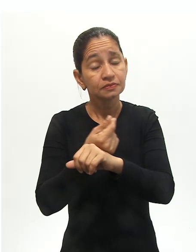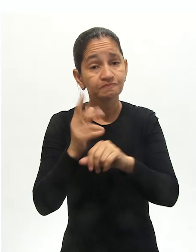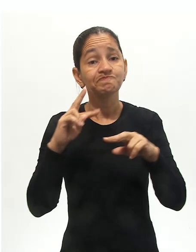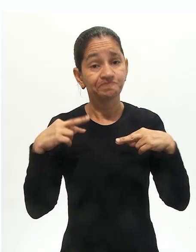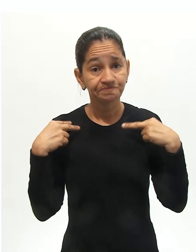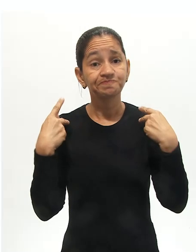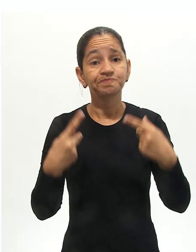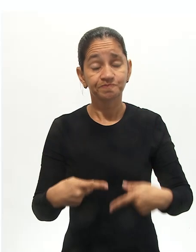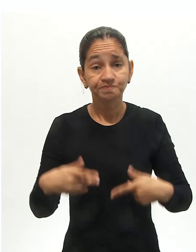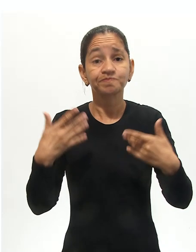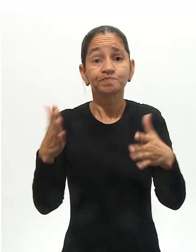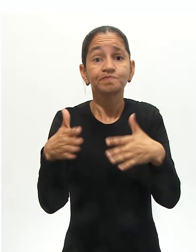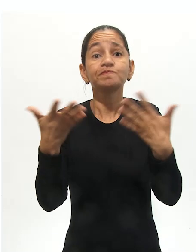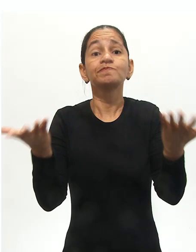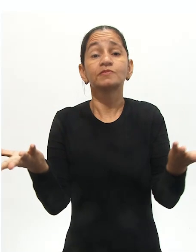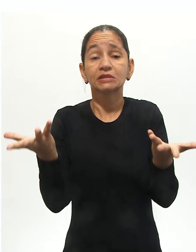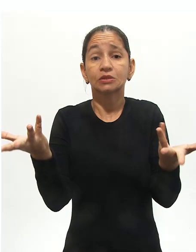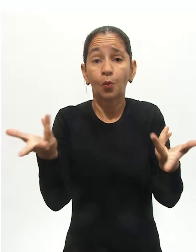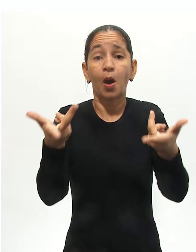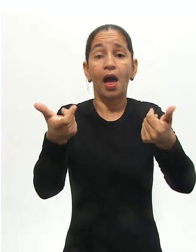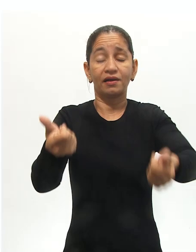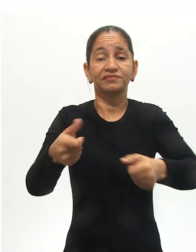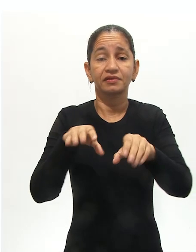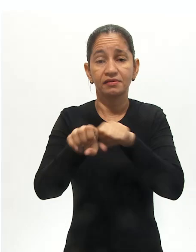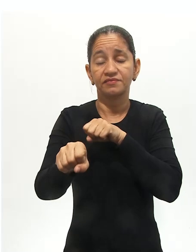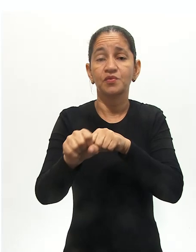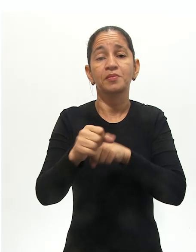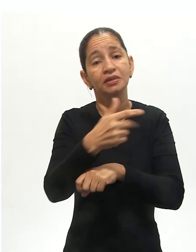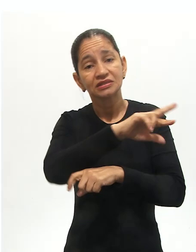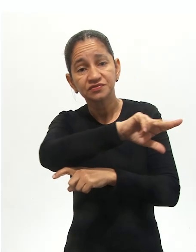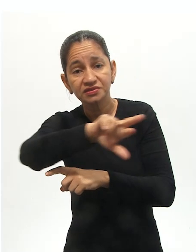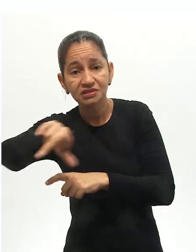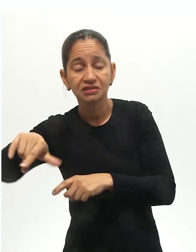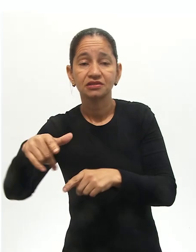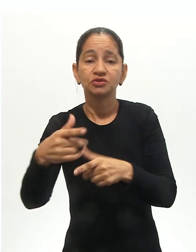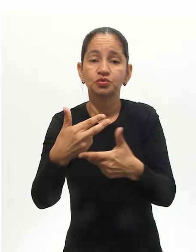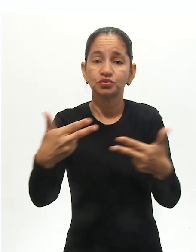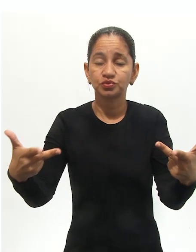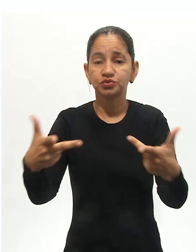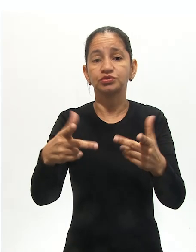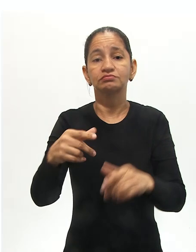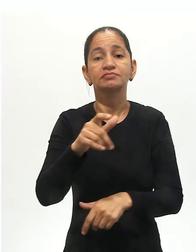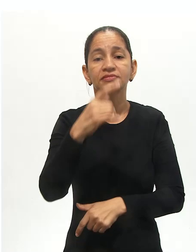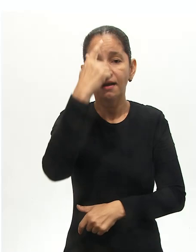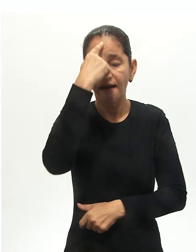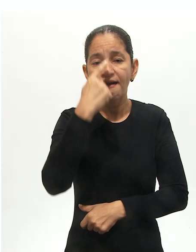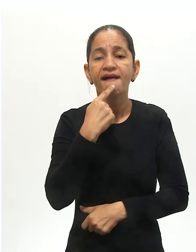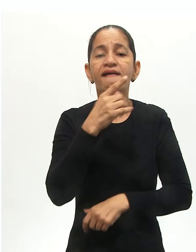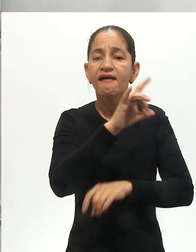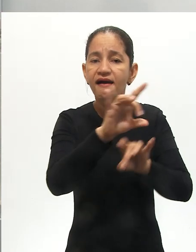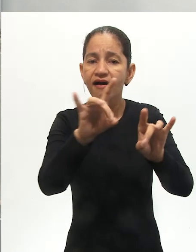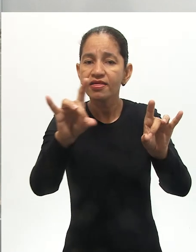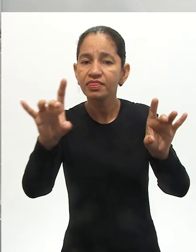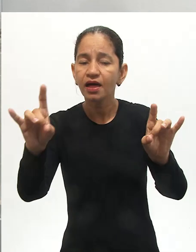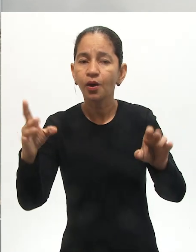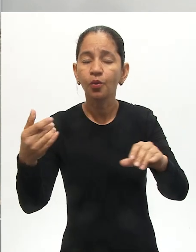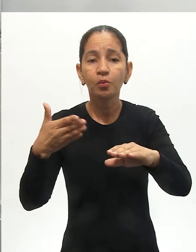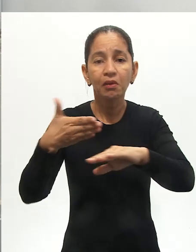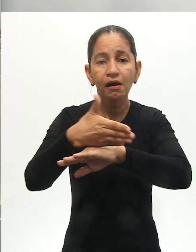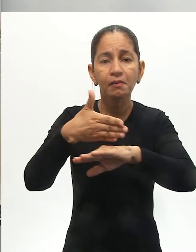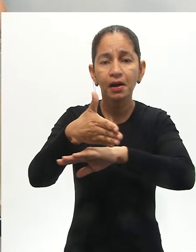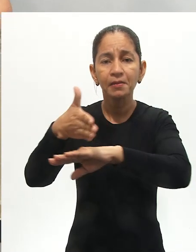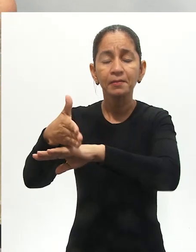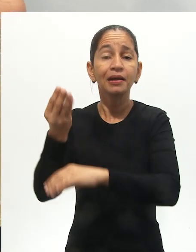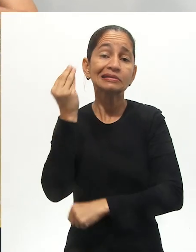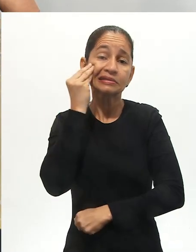capital humano que tem que se qualificar e individualmente garantir